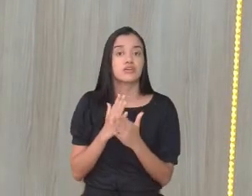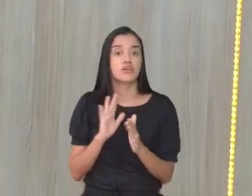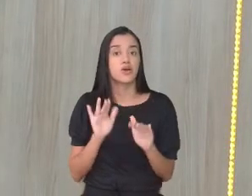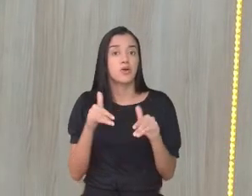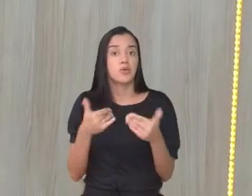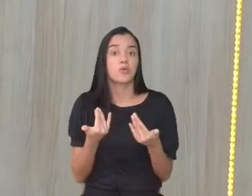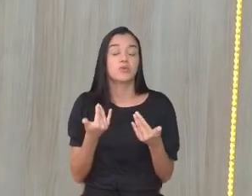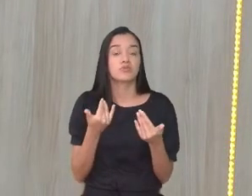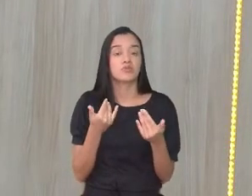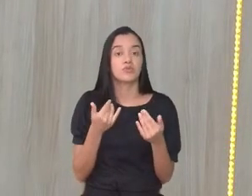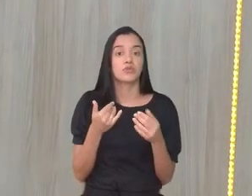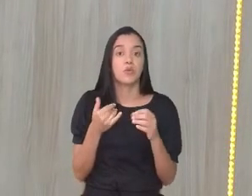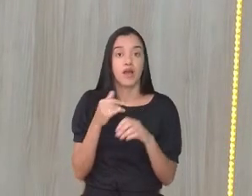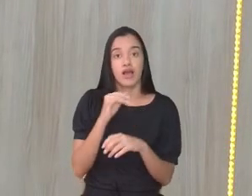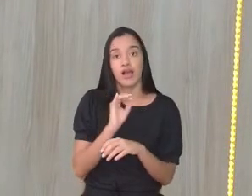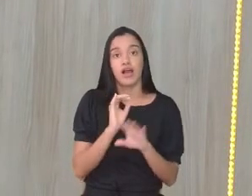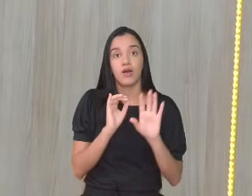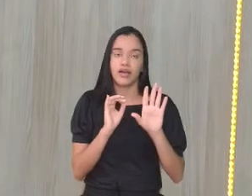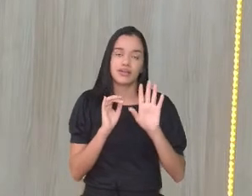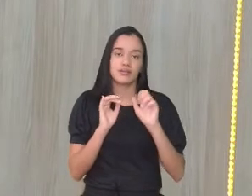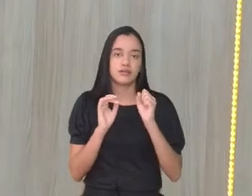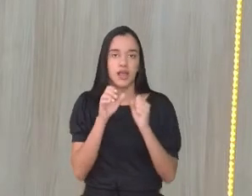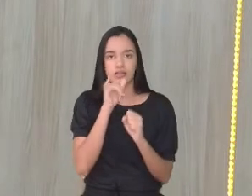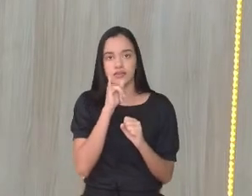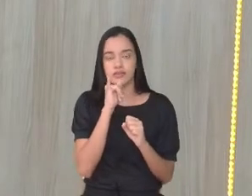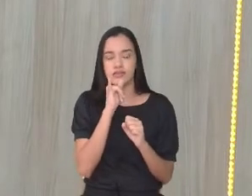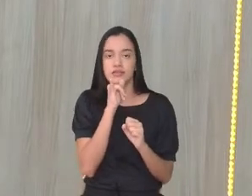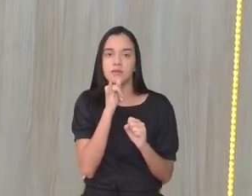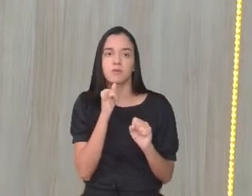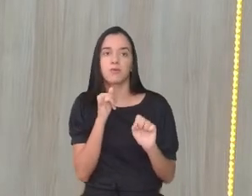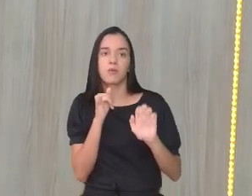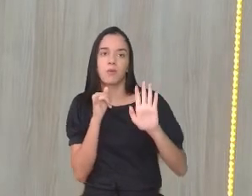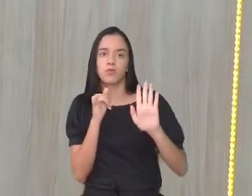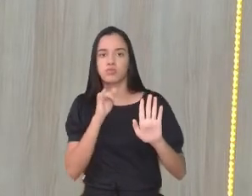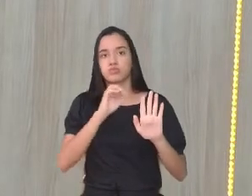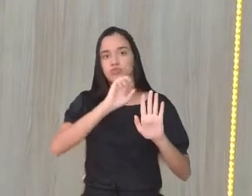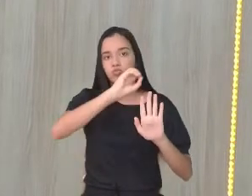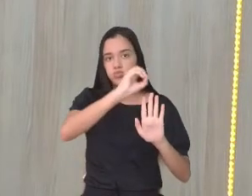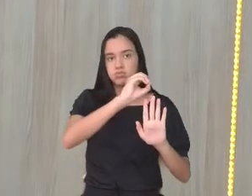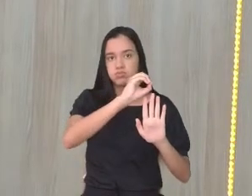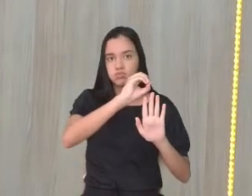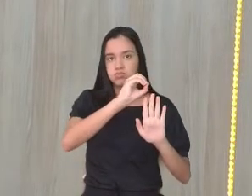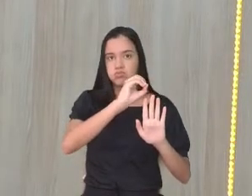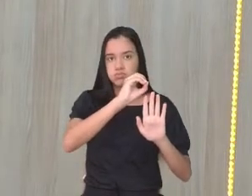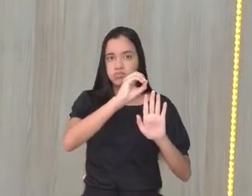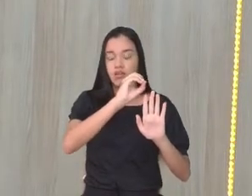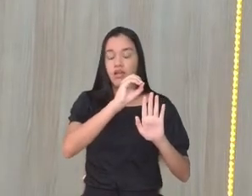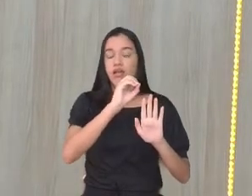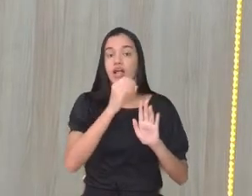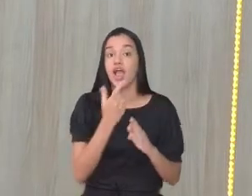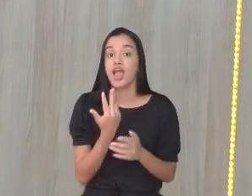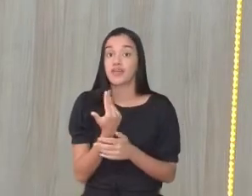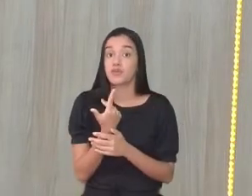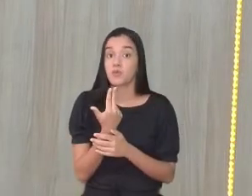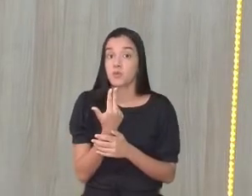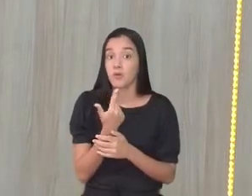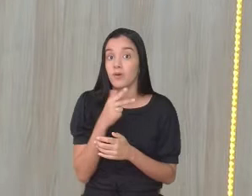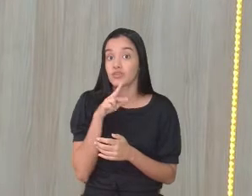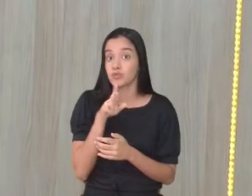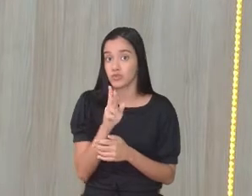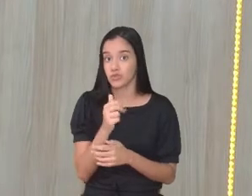expoente ele é 0, certo? Então, por definição, não esquece, todo número elevado a 0, ele é igual a 1. E